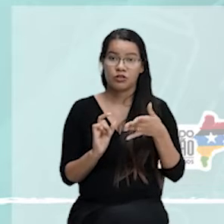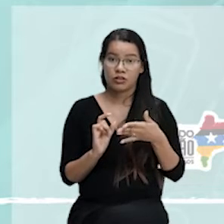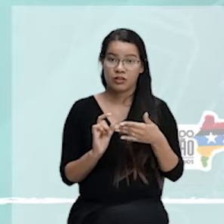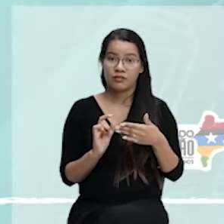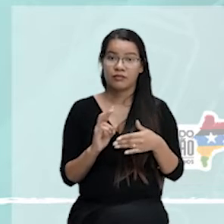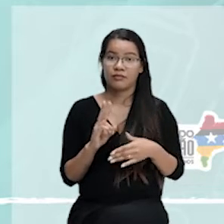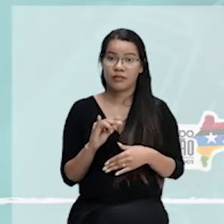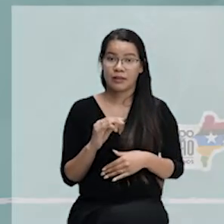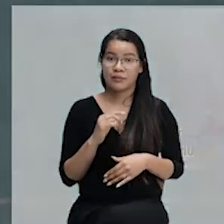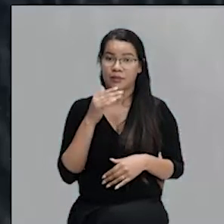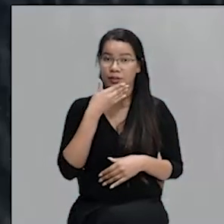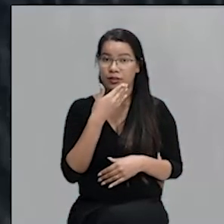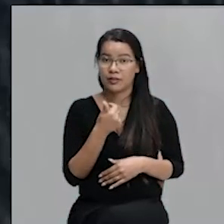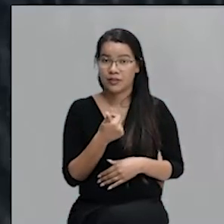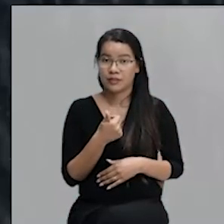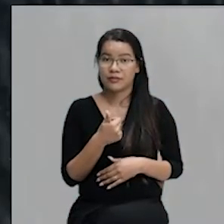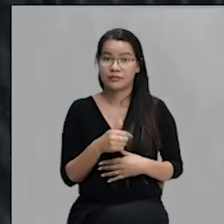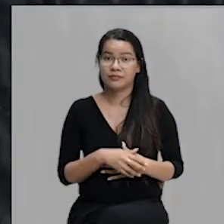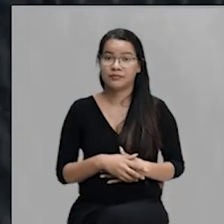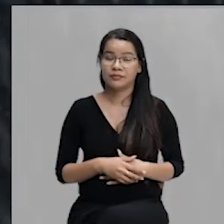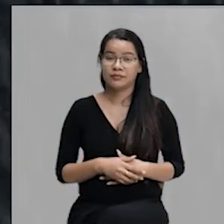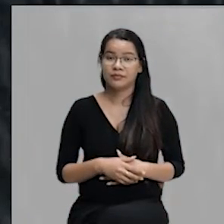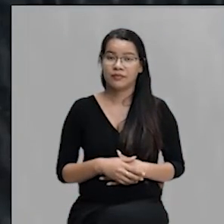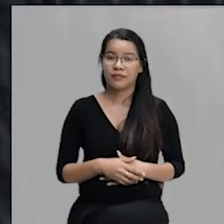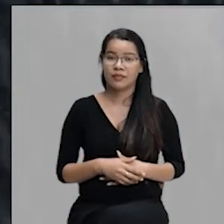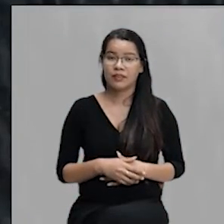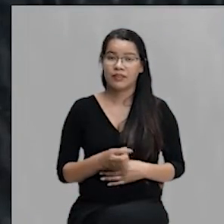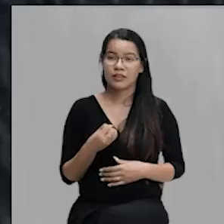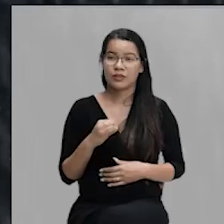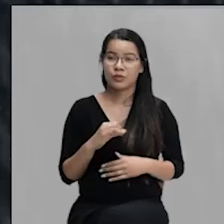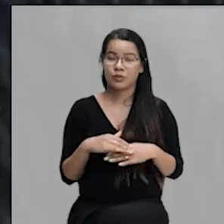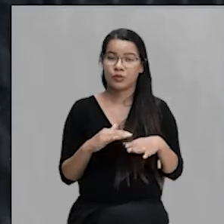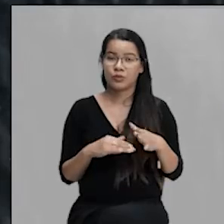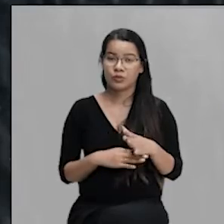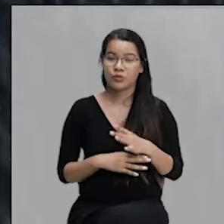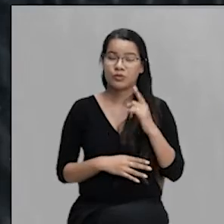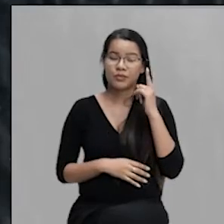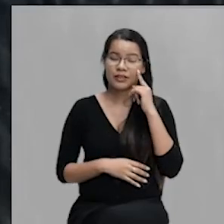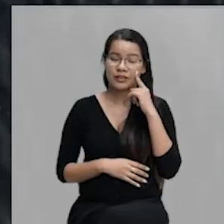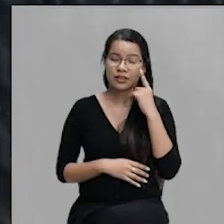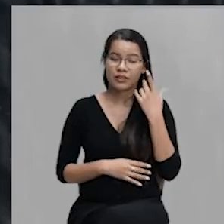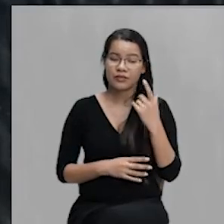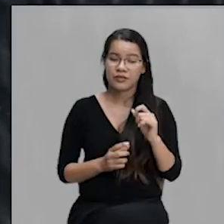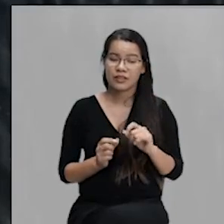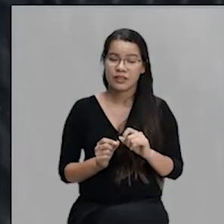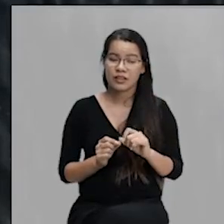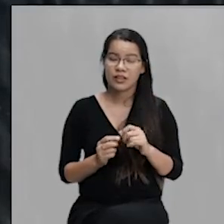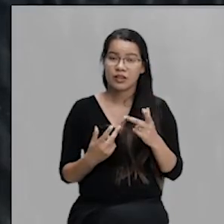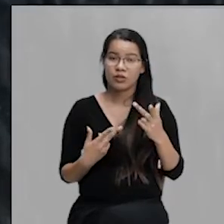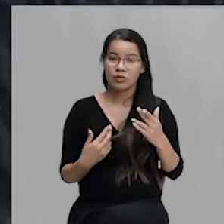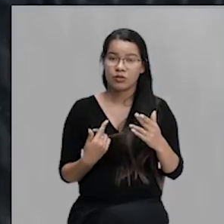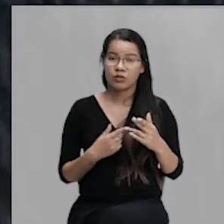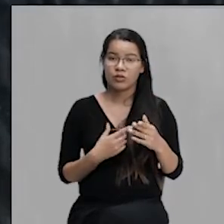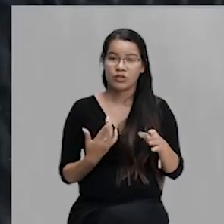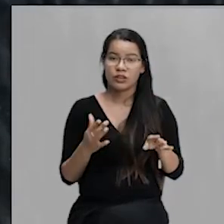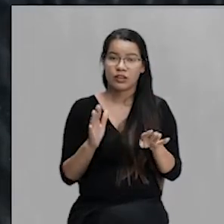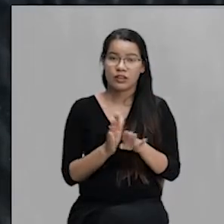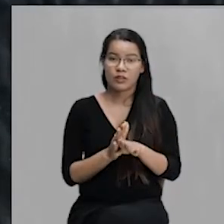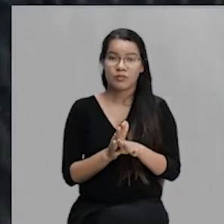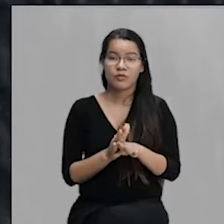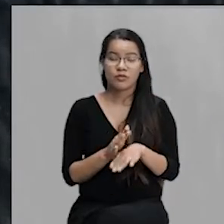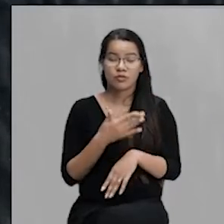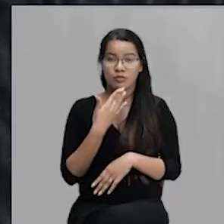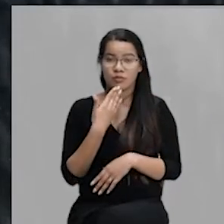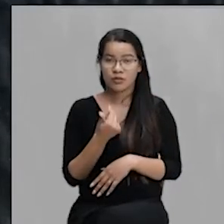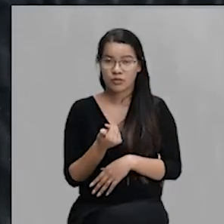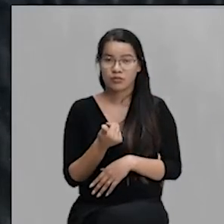vai resolver o problema do mundo? Não vai. Mas se todo mundo pensar e fizer isso, a gente vai chegar no nível melhor, no